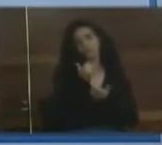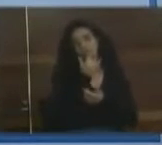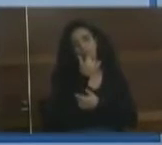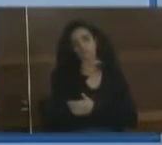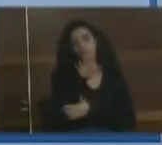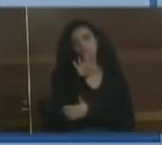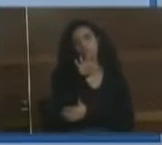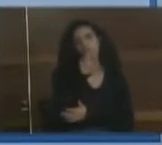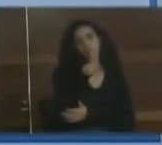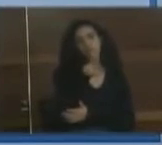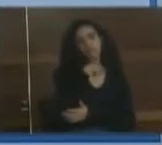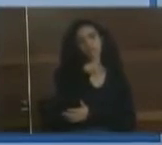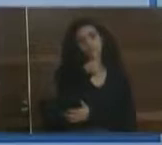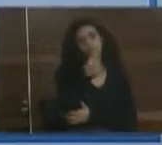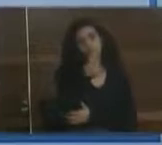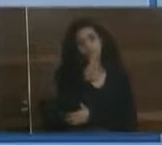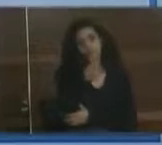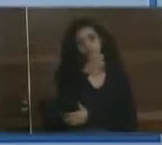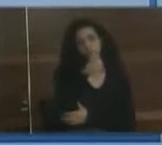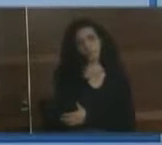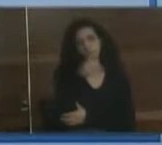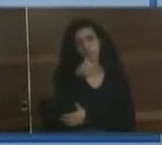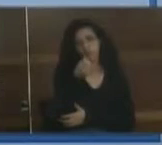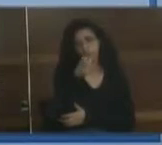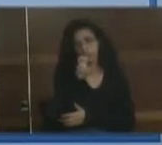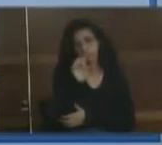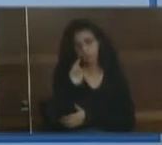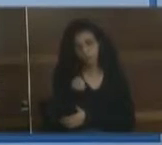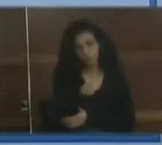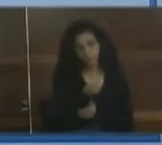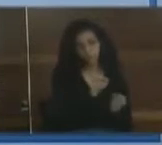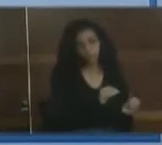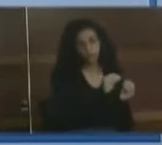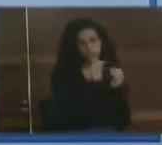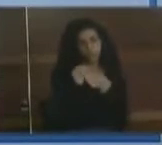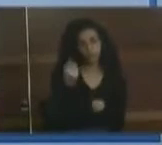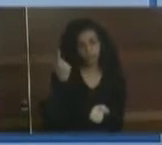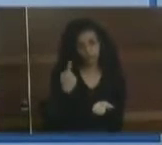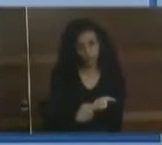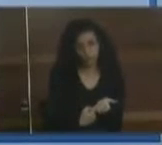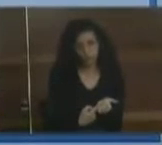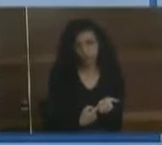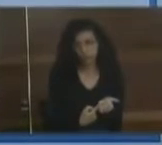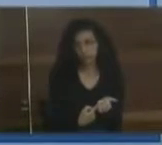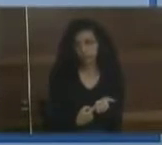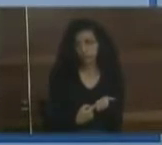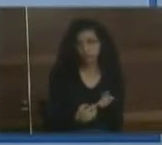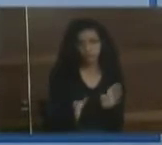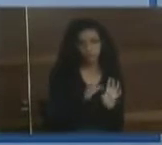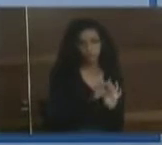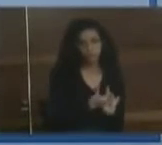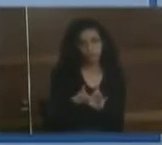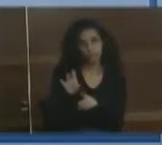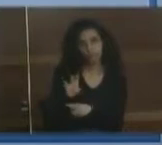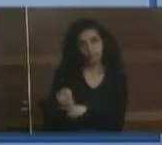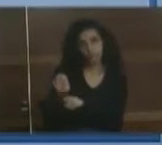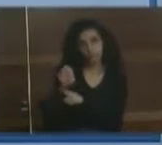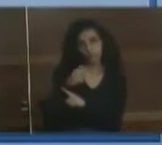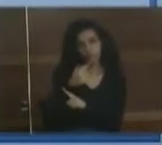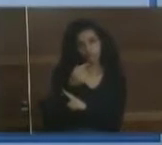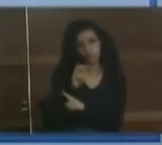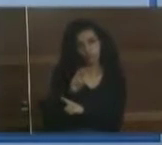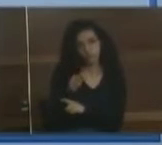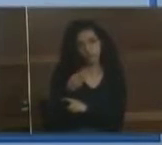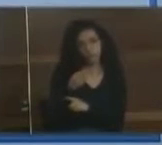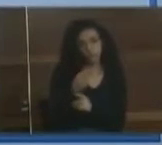fundeb 79 milhões e oitocentos e oitenta e cinco mil transferência de convênio união o estado sete